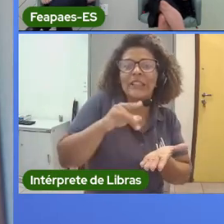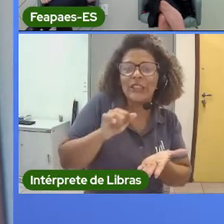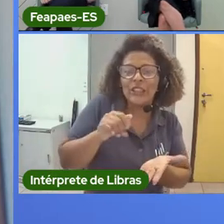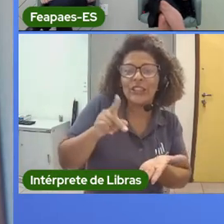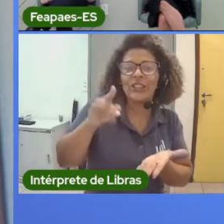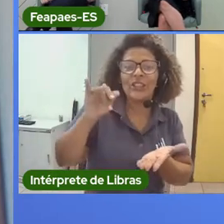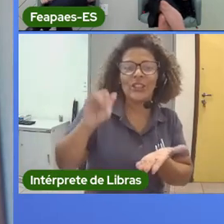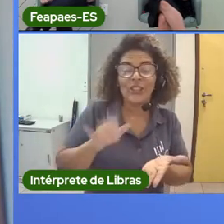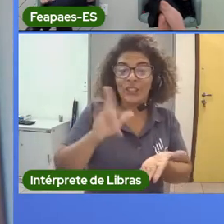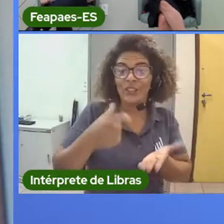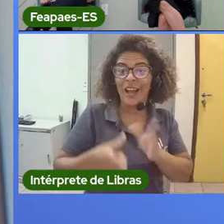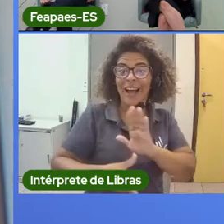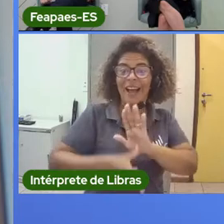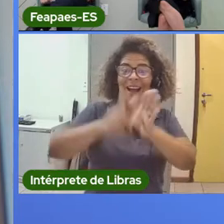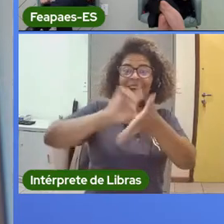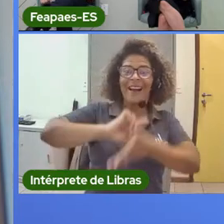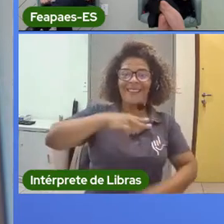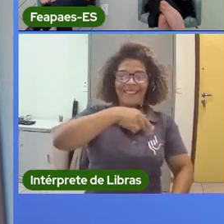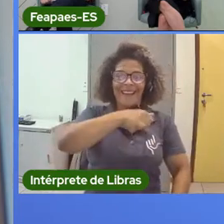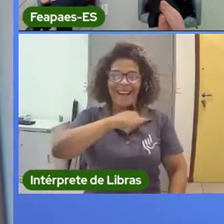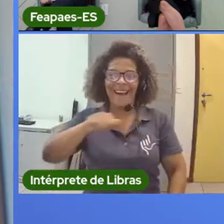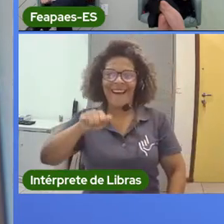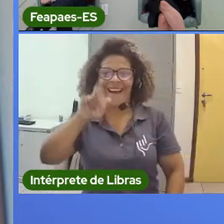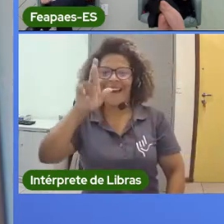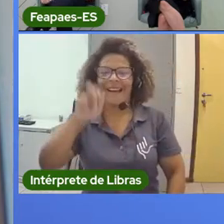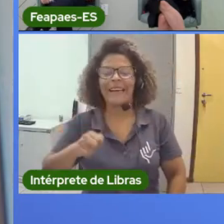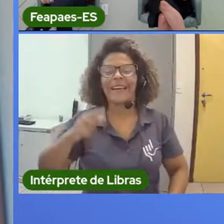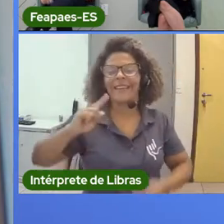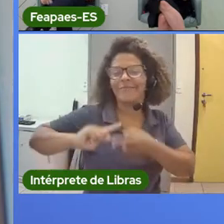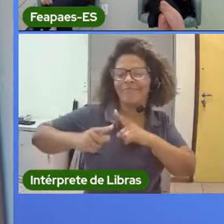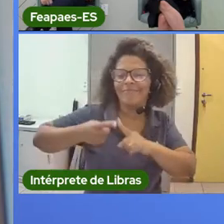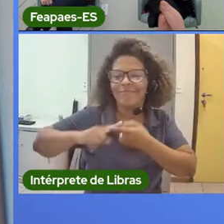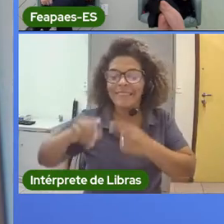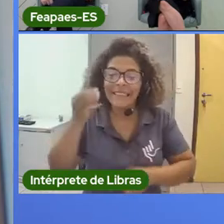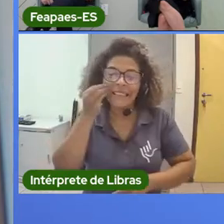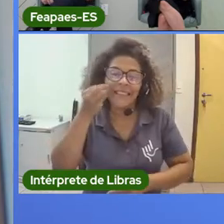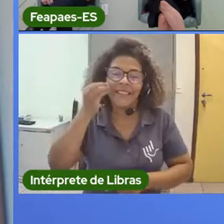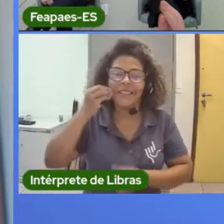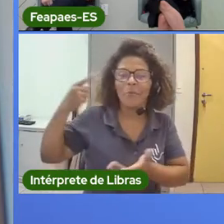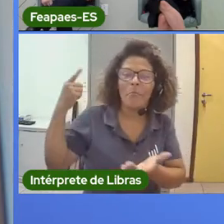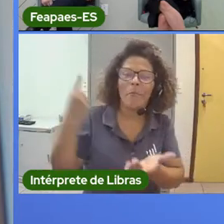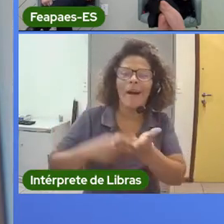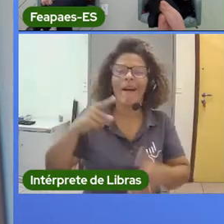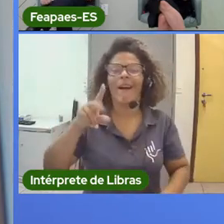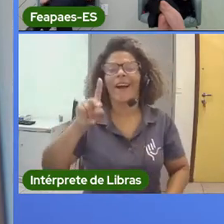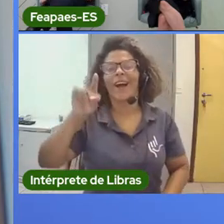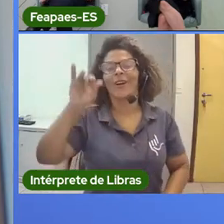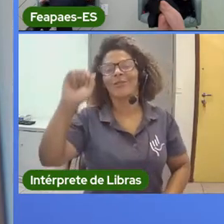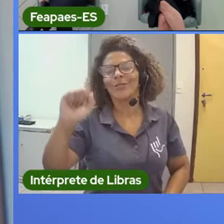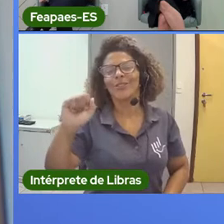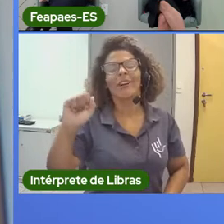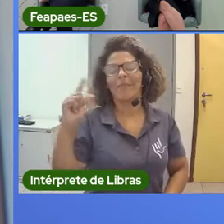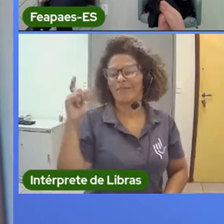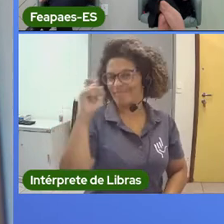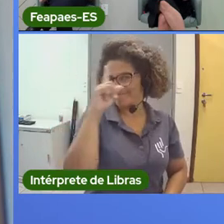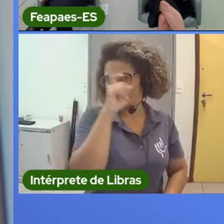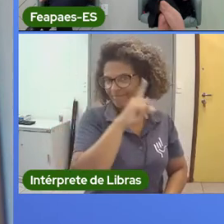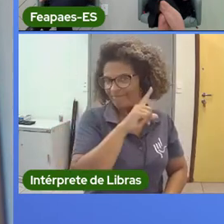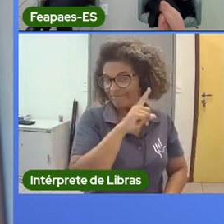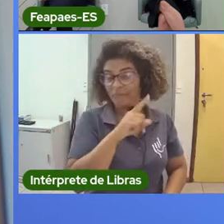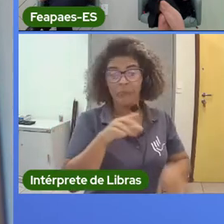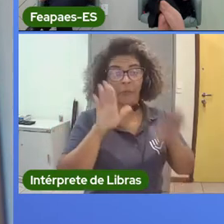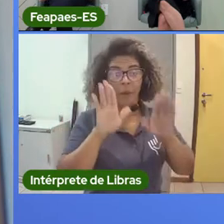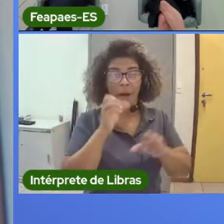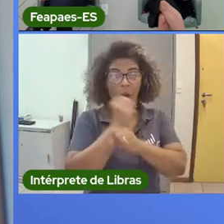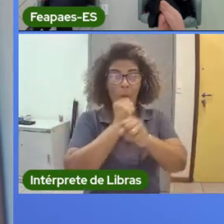tem um tempo que a Nayara conversava comigo sobre esse momento aqui. Entretanto, no final do